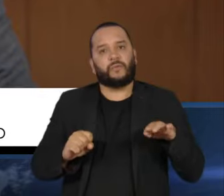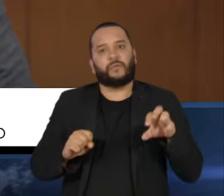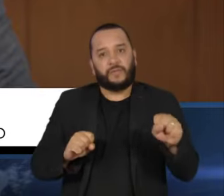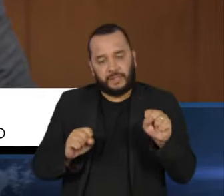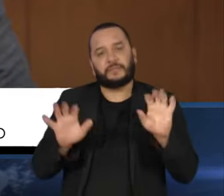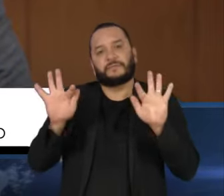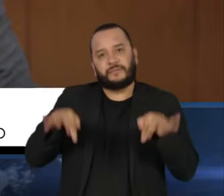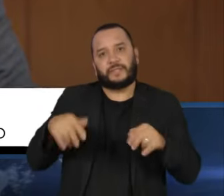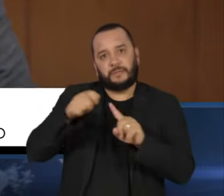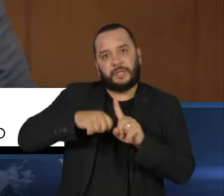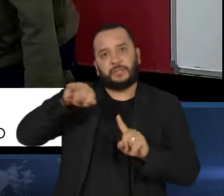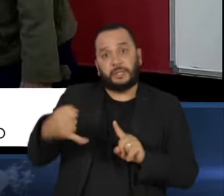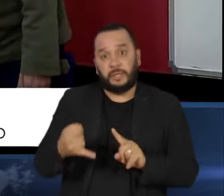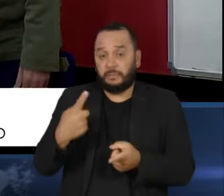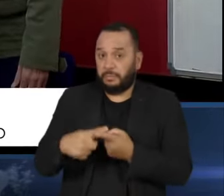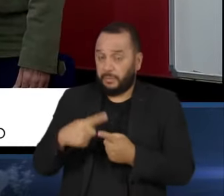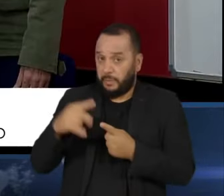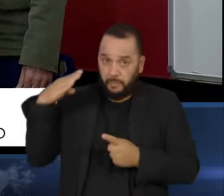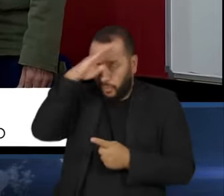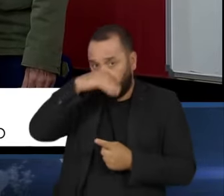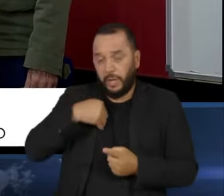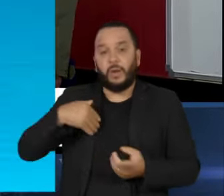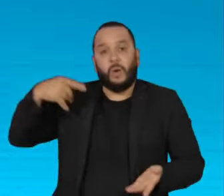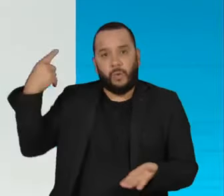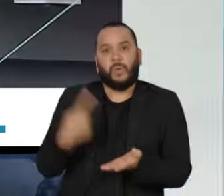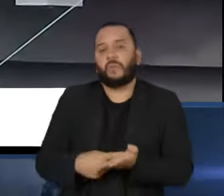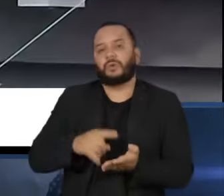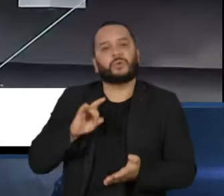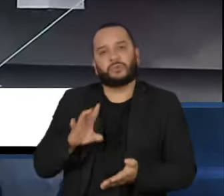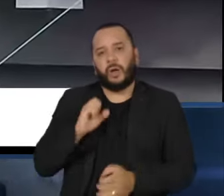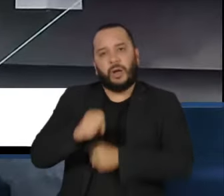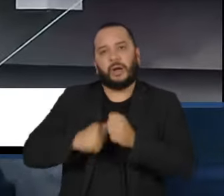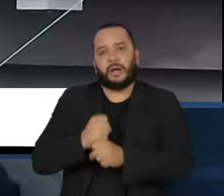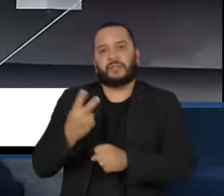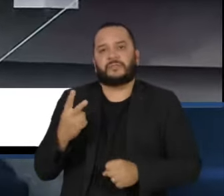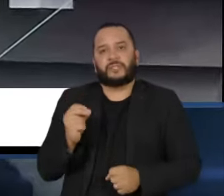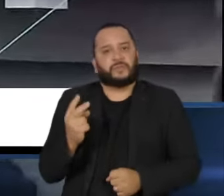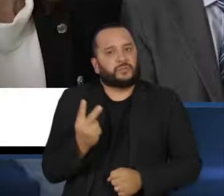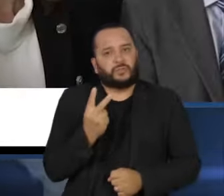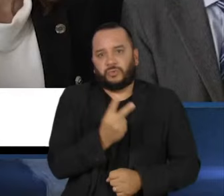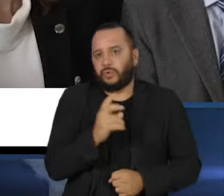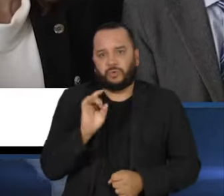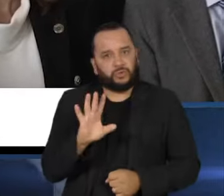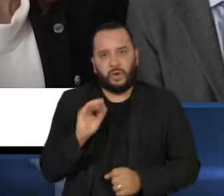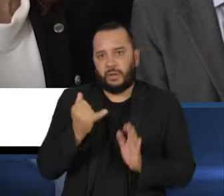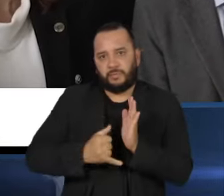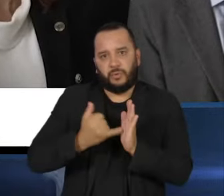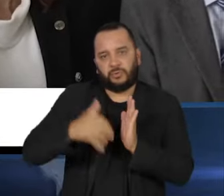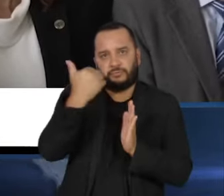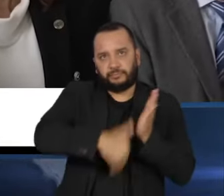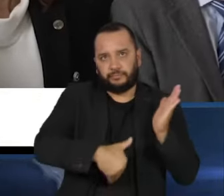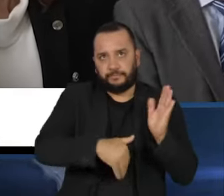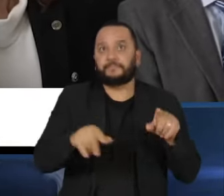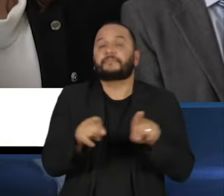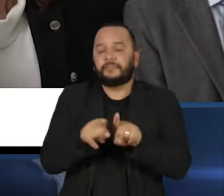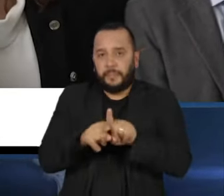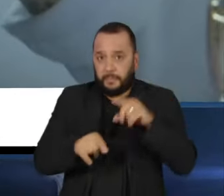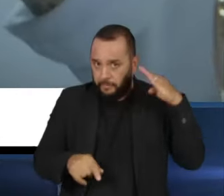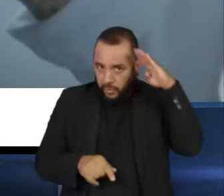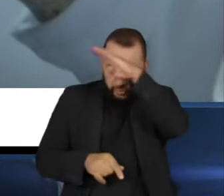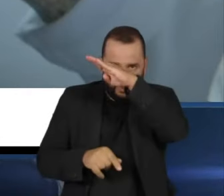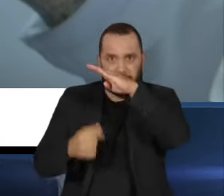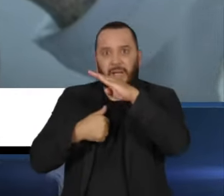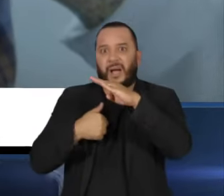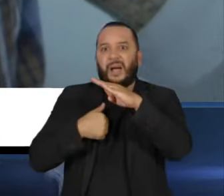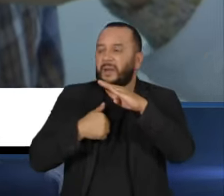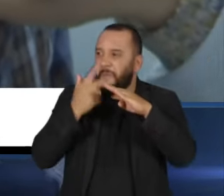por Bolsonaro para valer apenas no ano eleitoral. Polícia Federal conclui que Jair Bolsonaro atentou contra a paz e